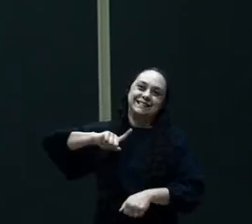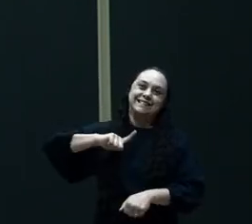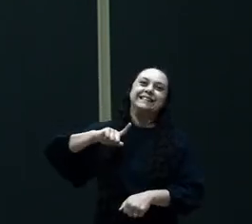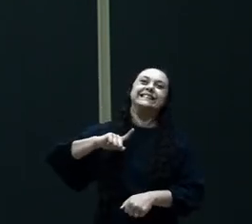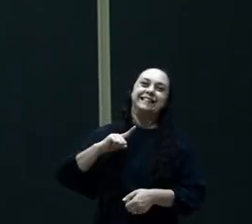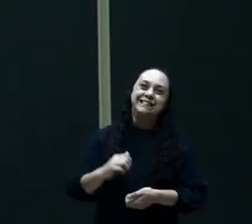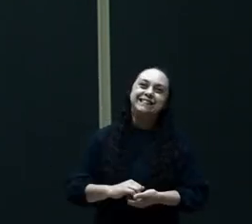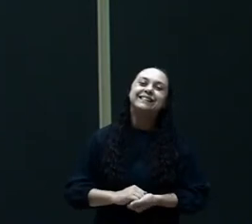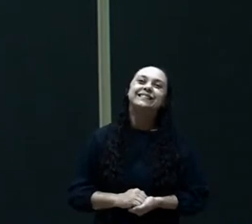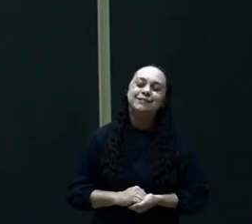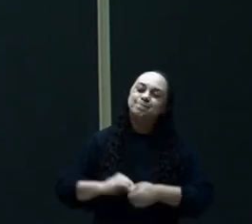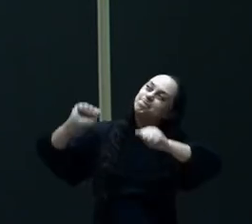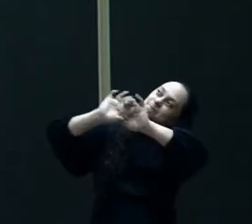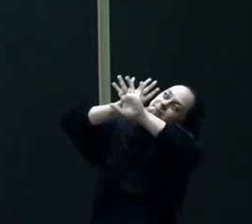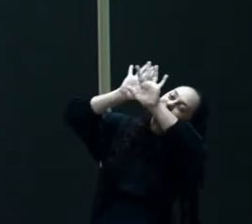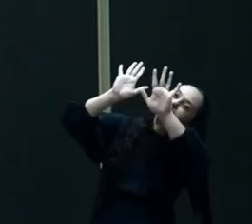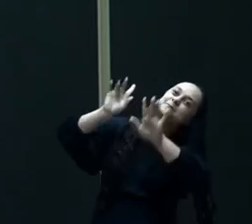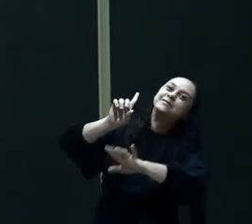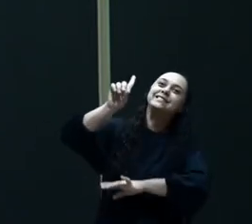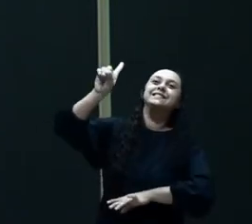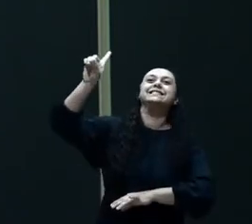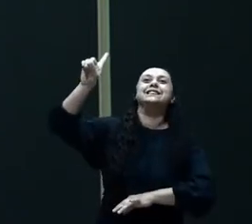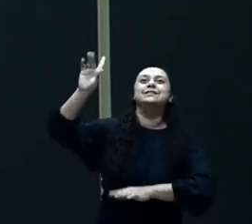aleluia oh glória a